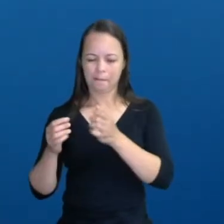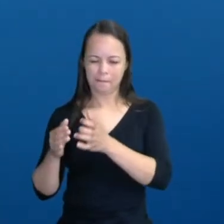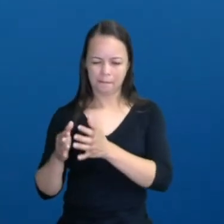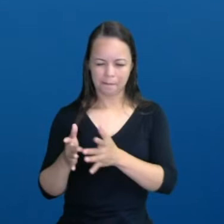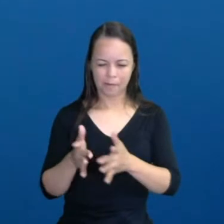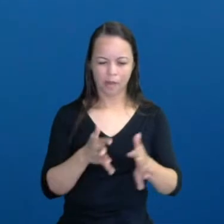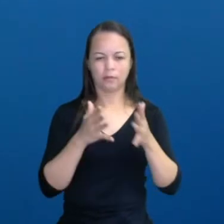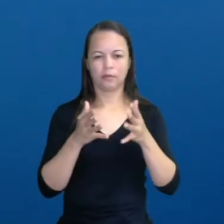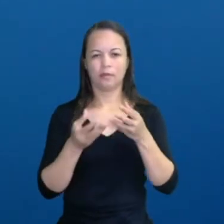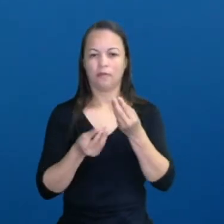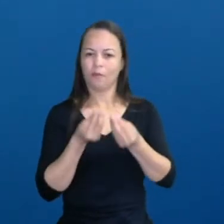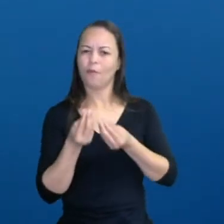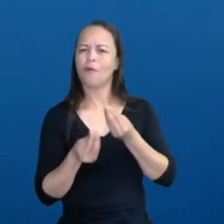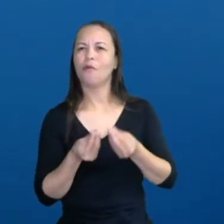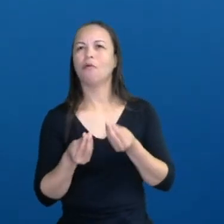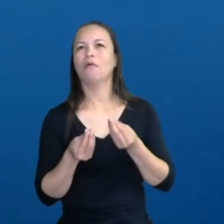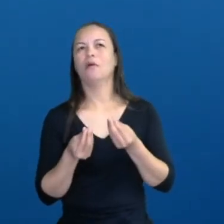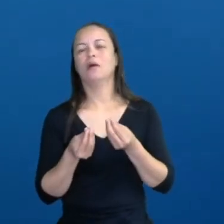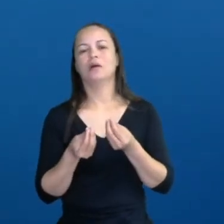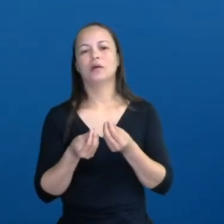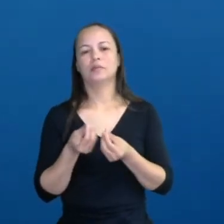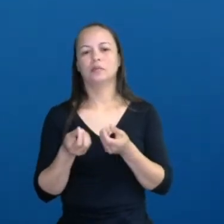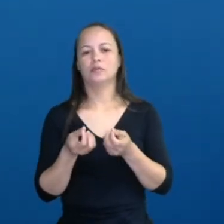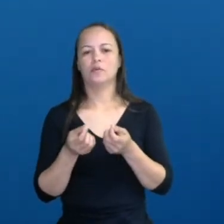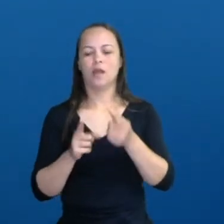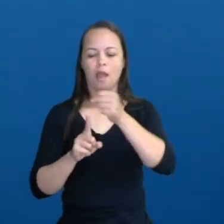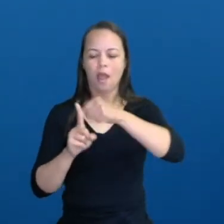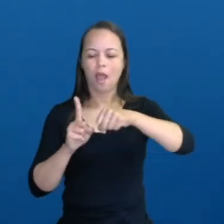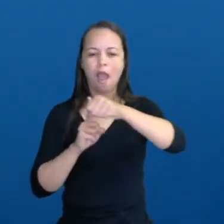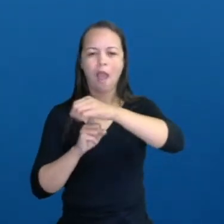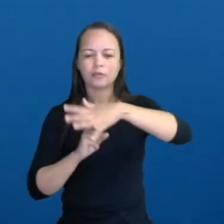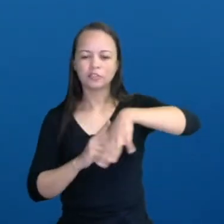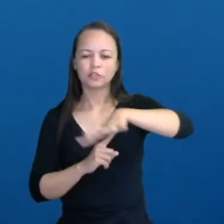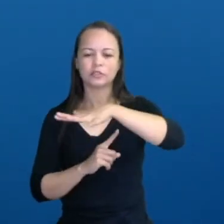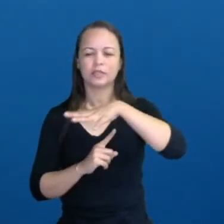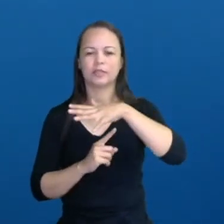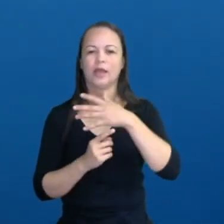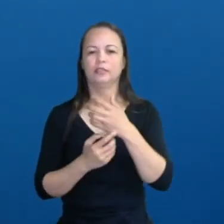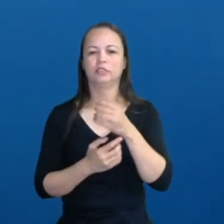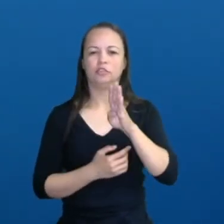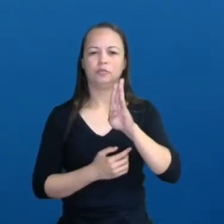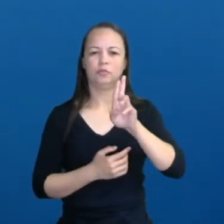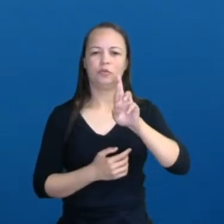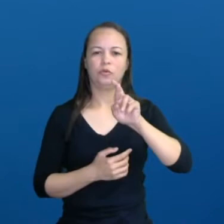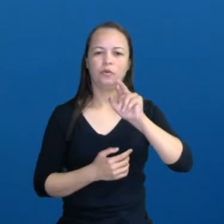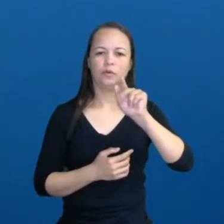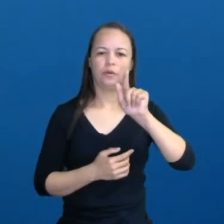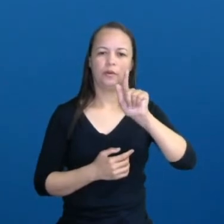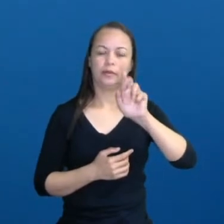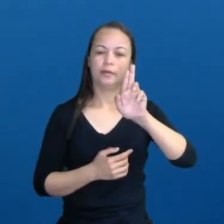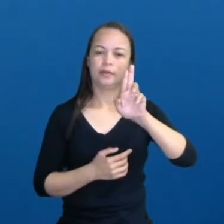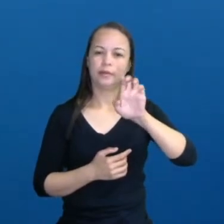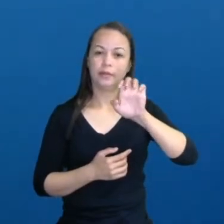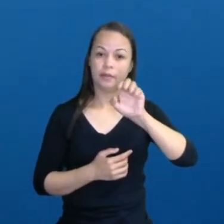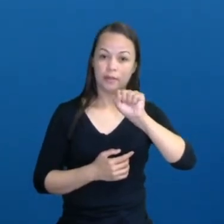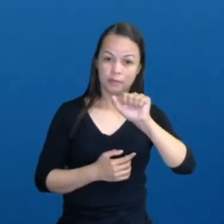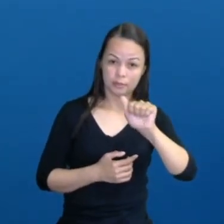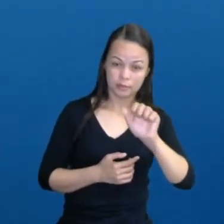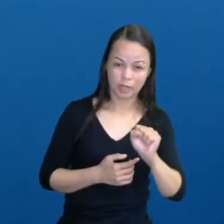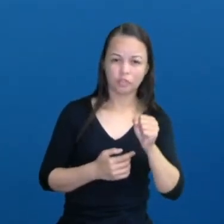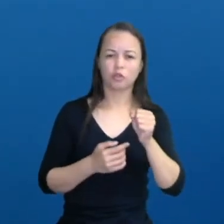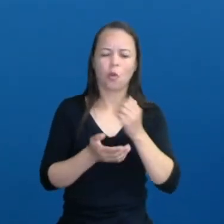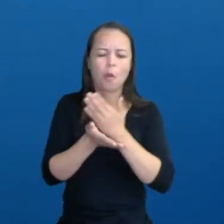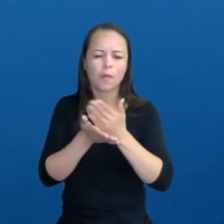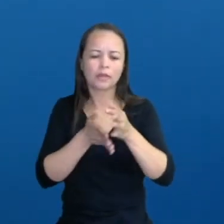partir da forma que as sociedades burguesas passam a se organizar lá no